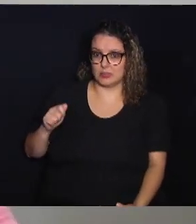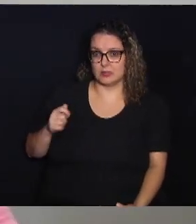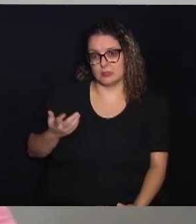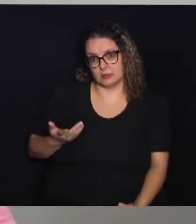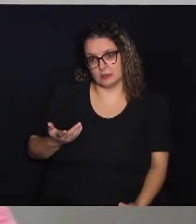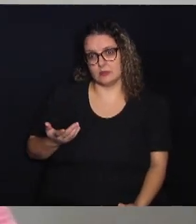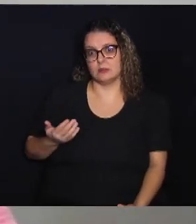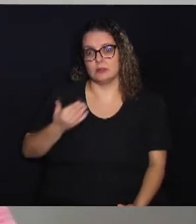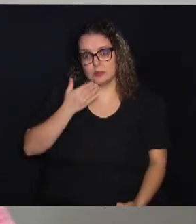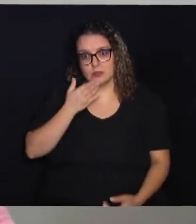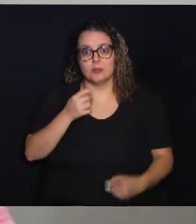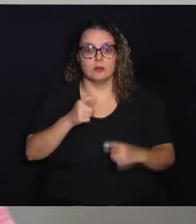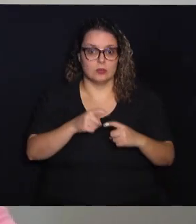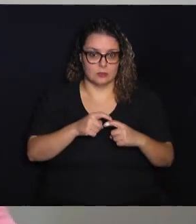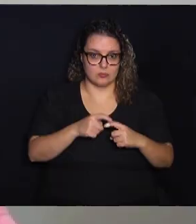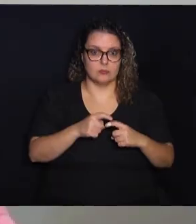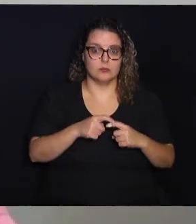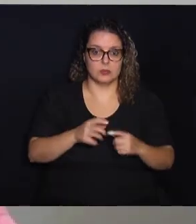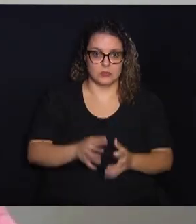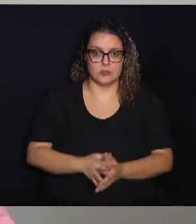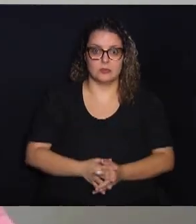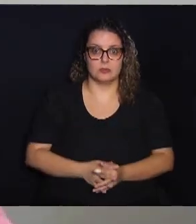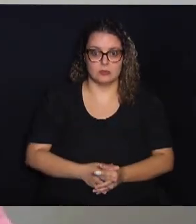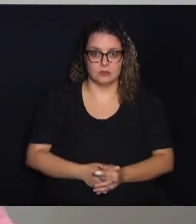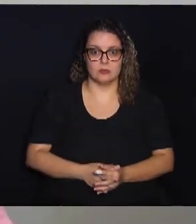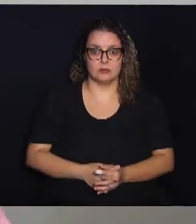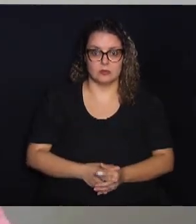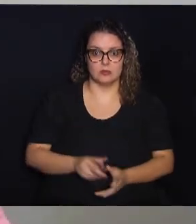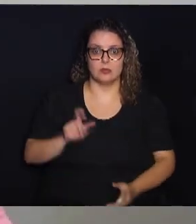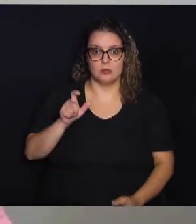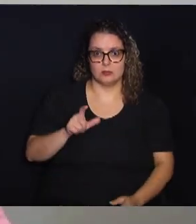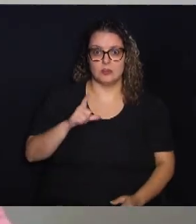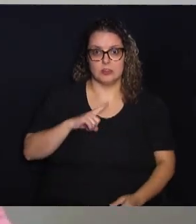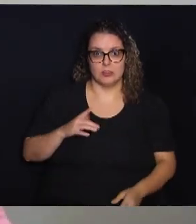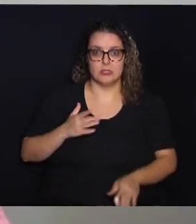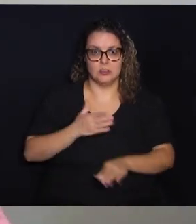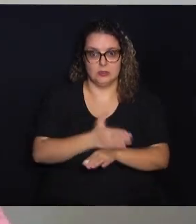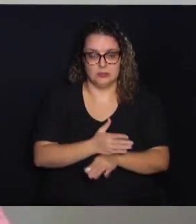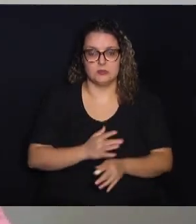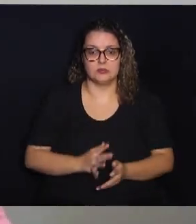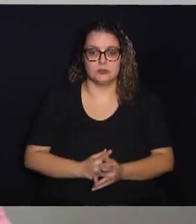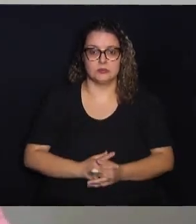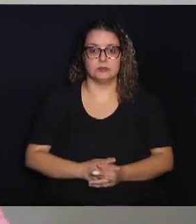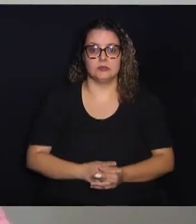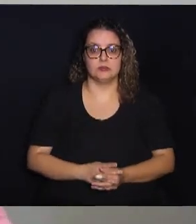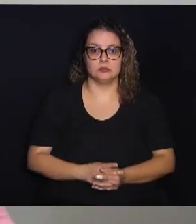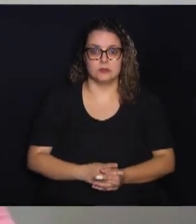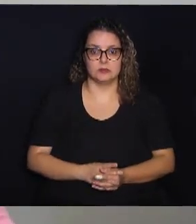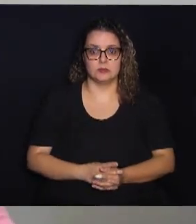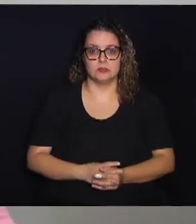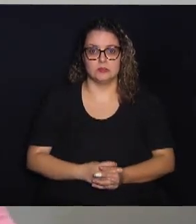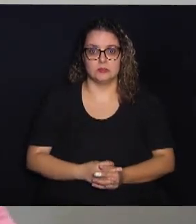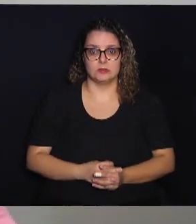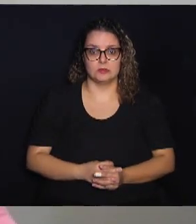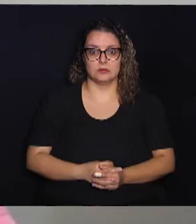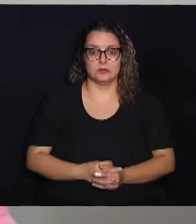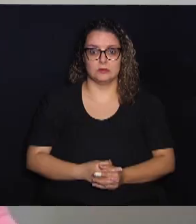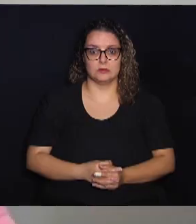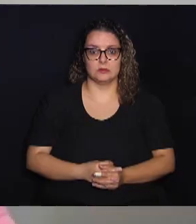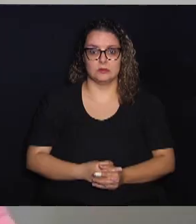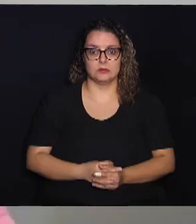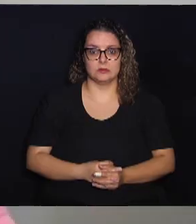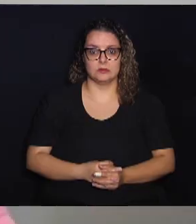com um pedido médico, a pessoa pode ter acesso a essa análise, tá?